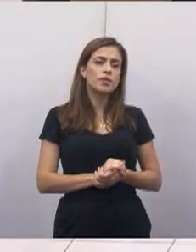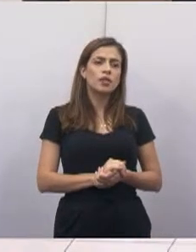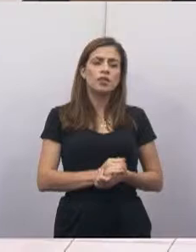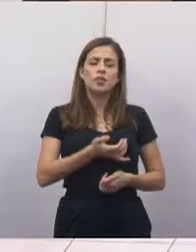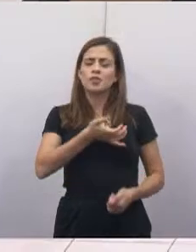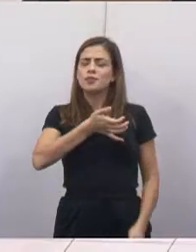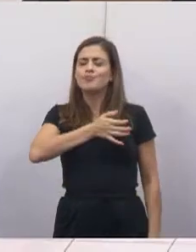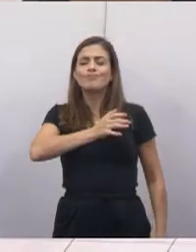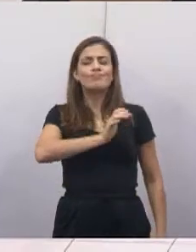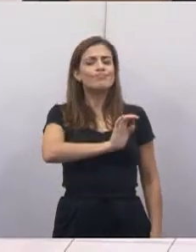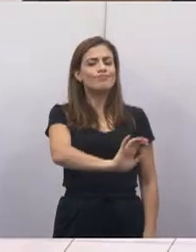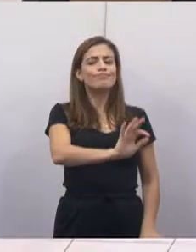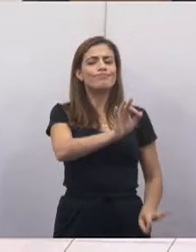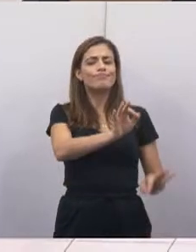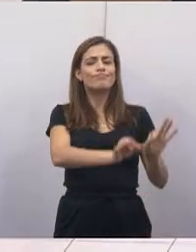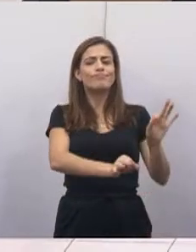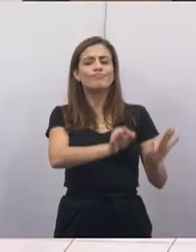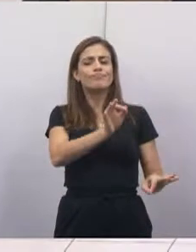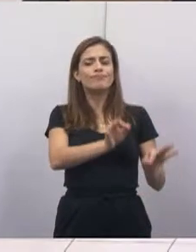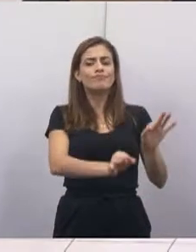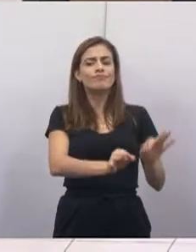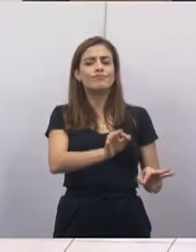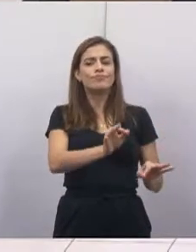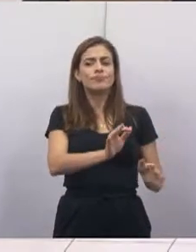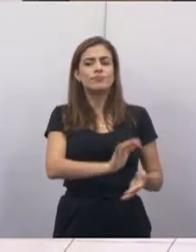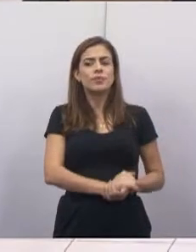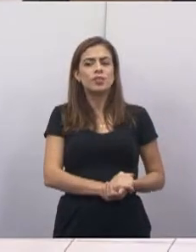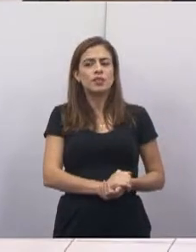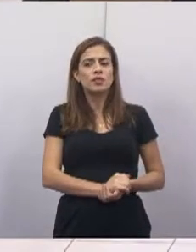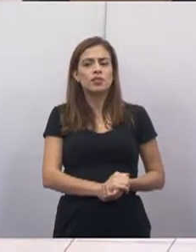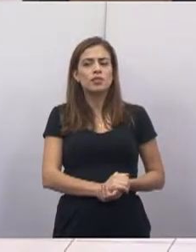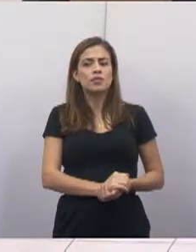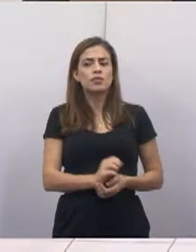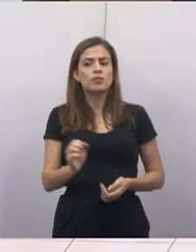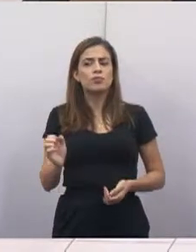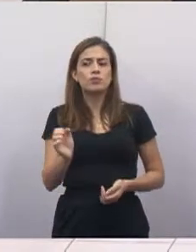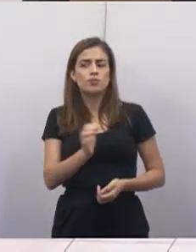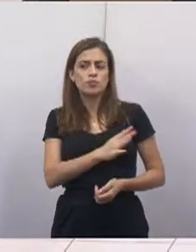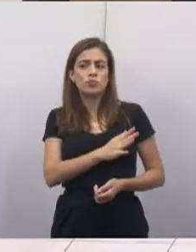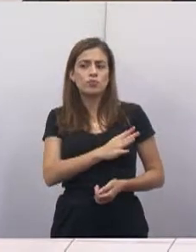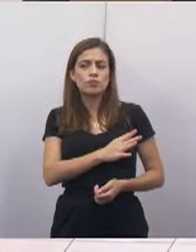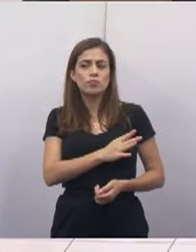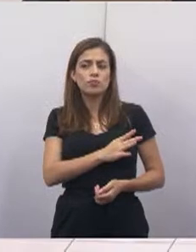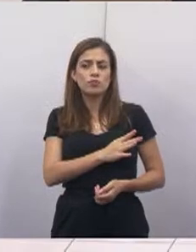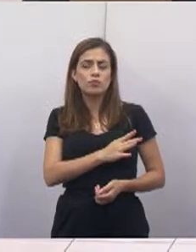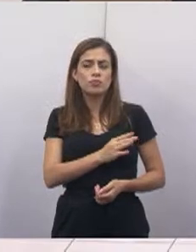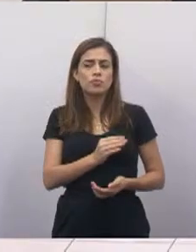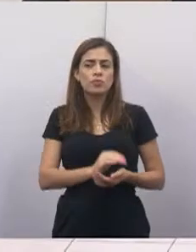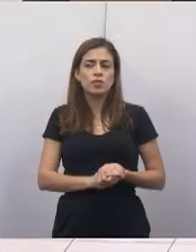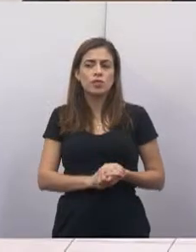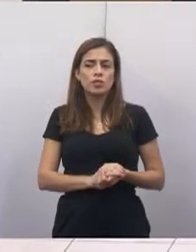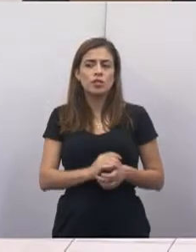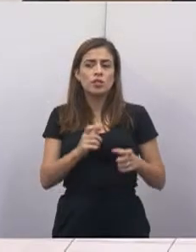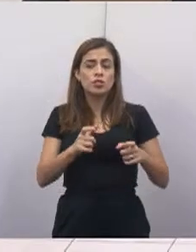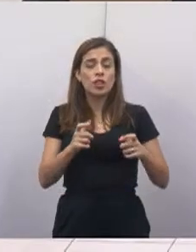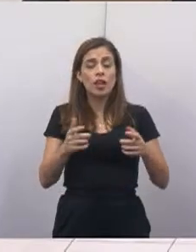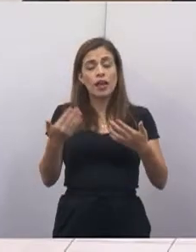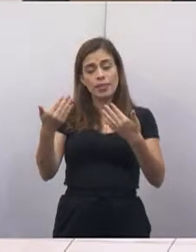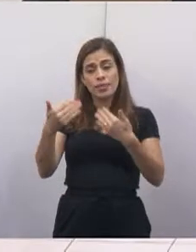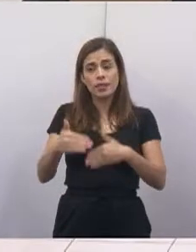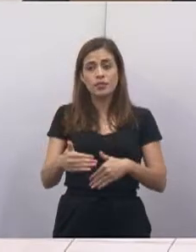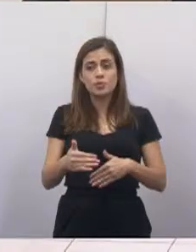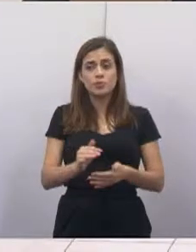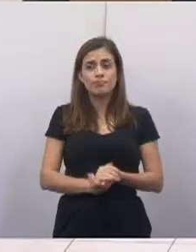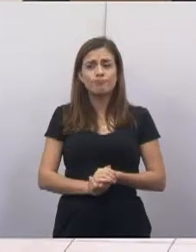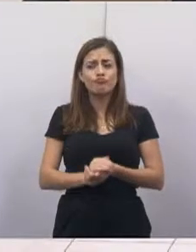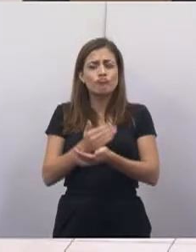aqui fazer nenhum julgamento, não é, desse novo modelo de atendimento, até porque desde o início